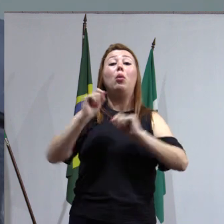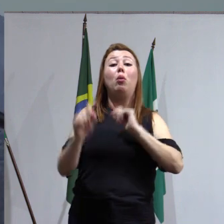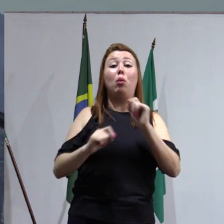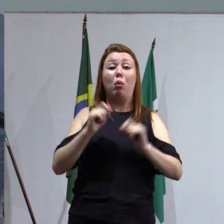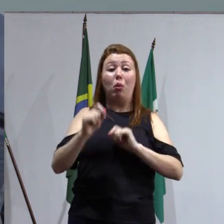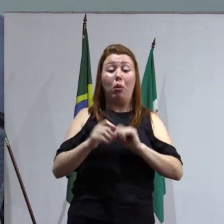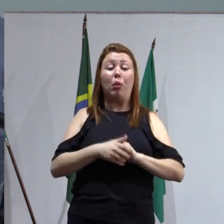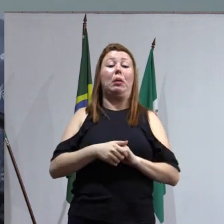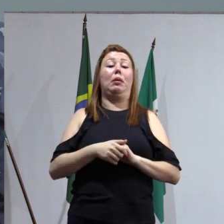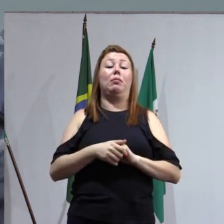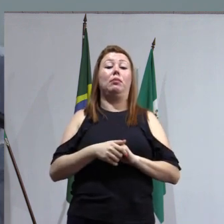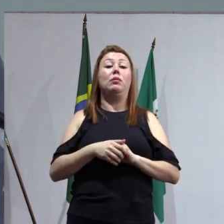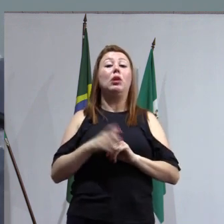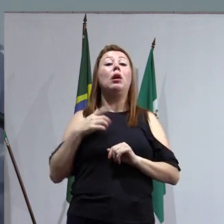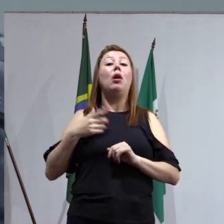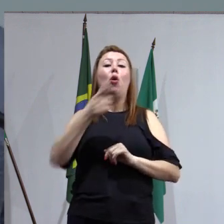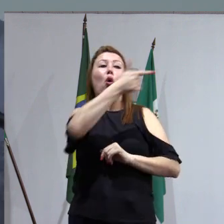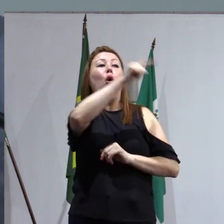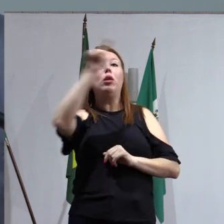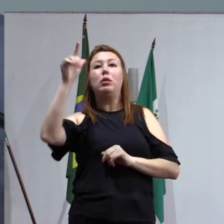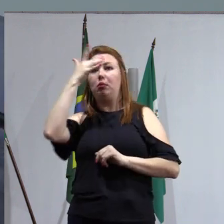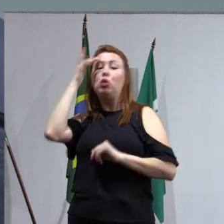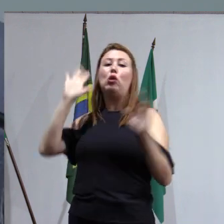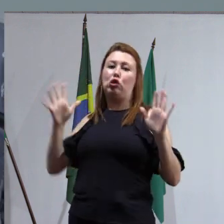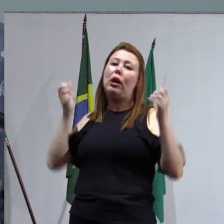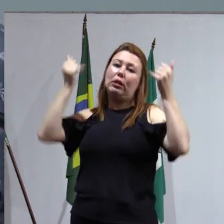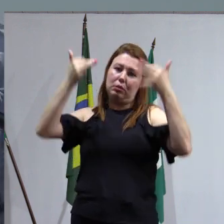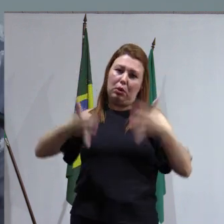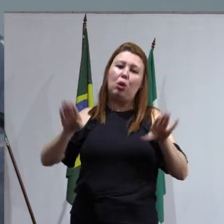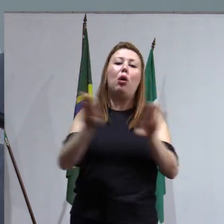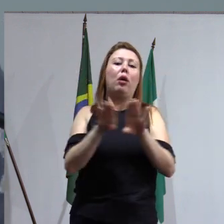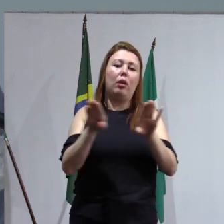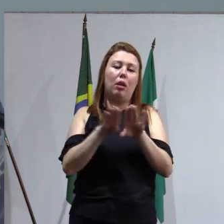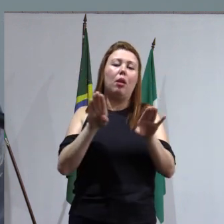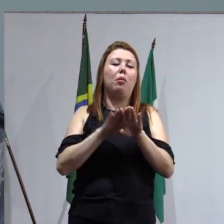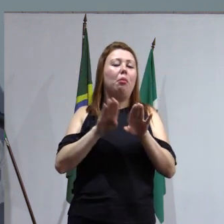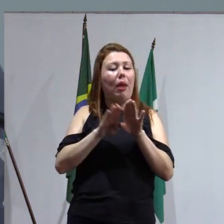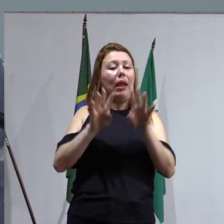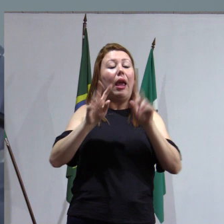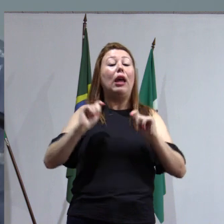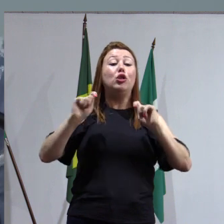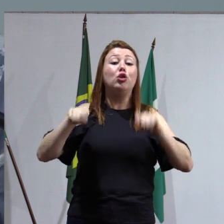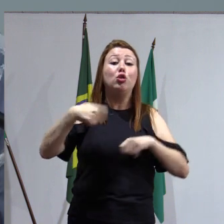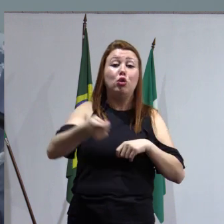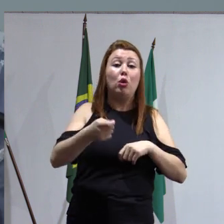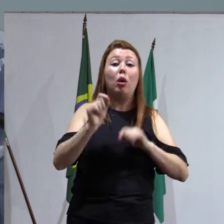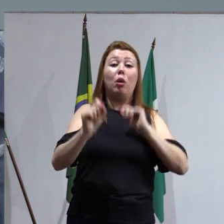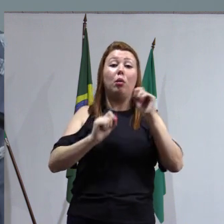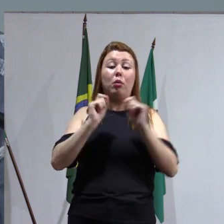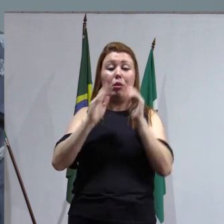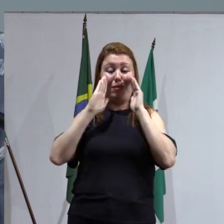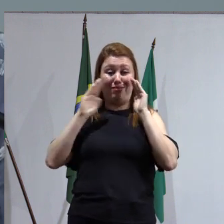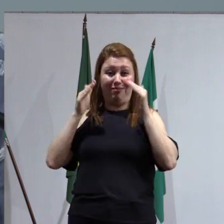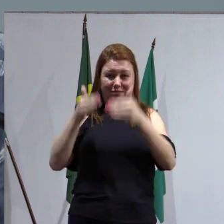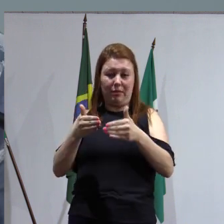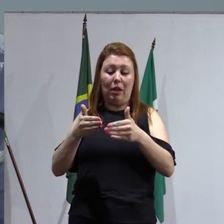e que já foram basicamente trazidas à tona aqui nesse debate, elas dizem respeito, primeiro, à centralização